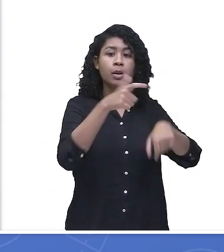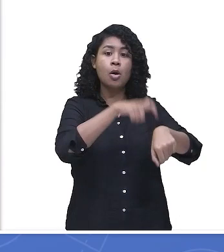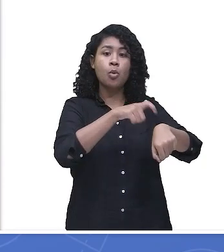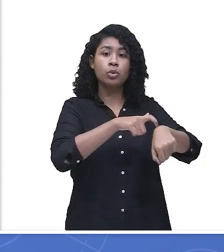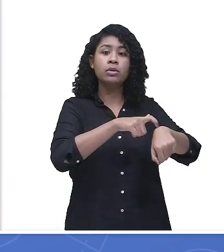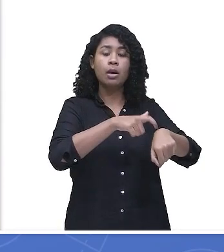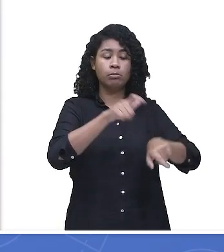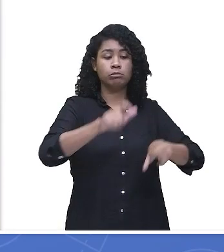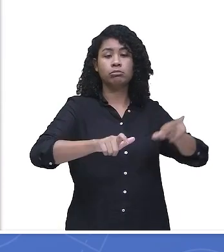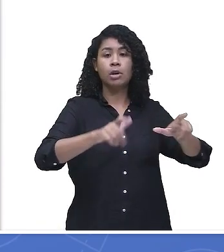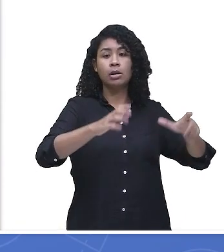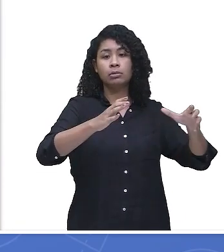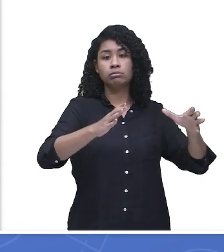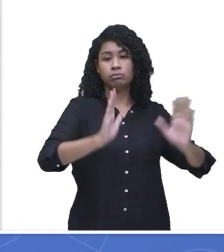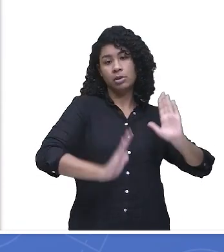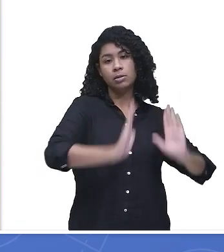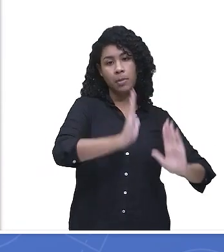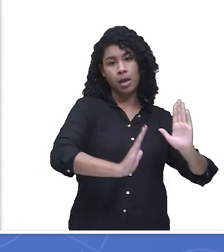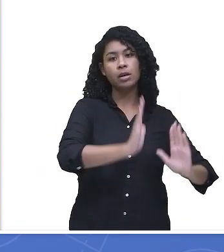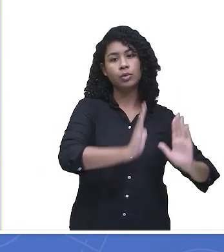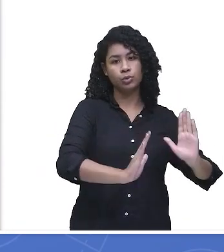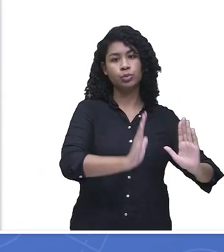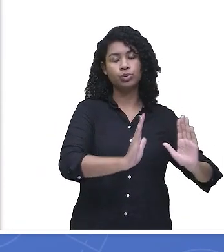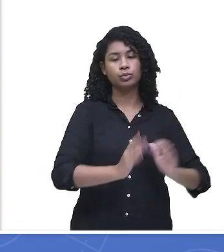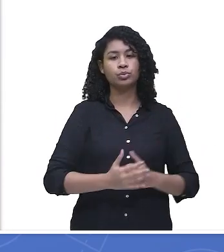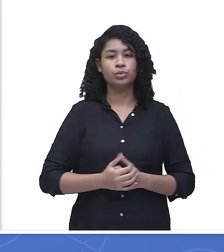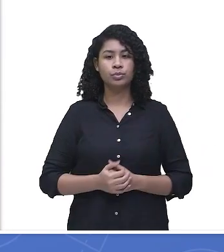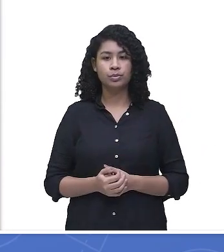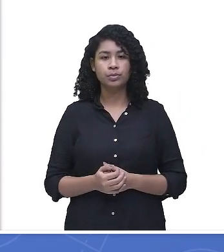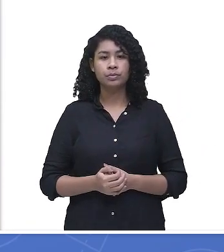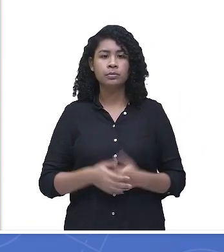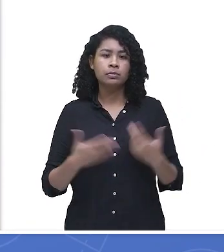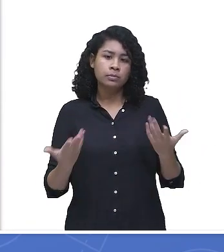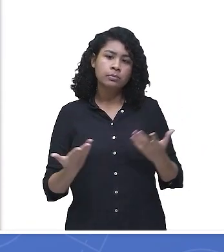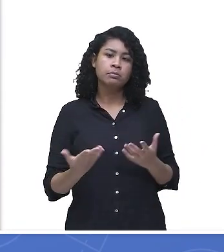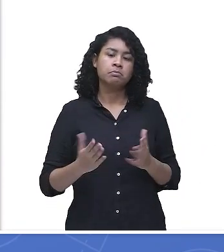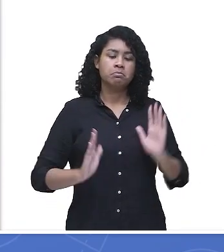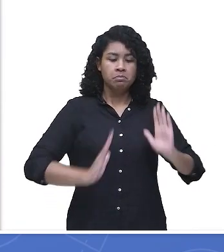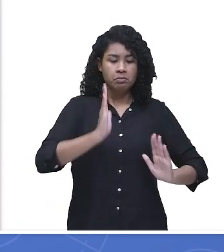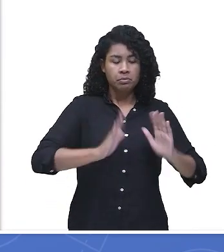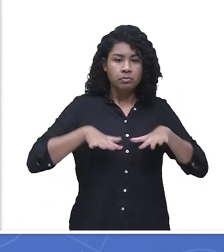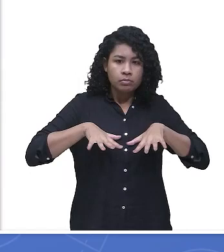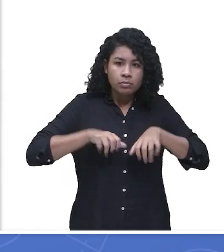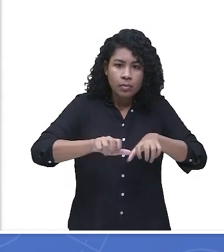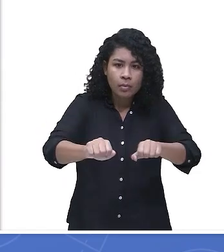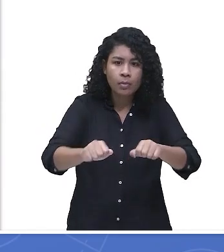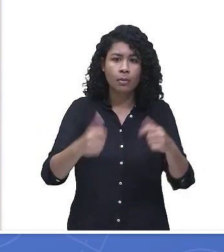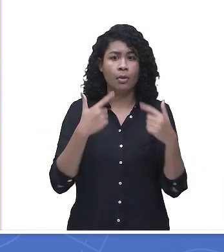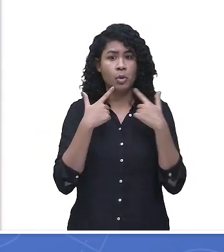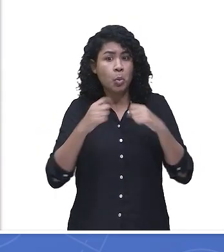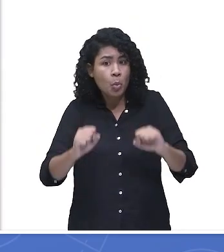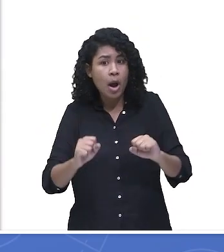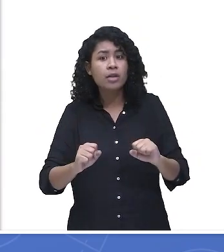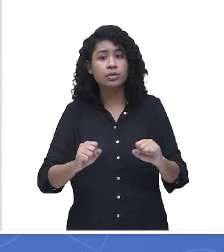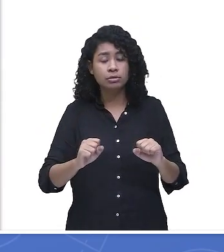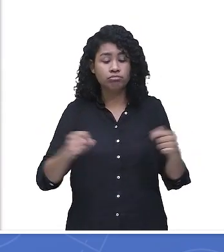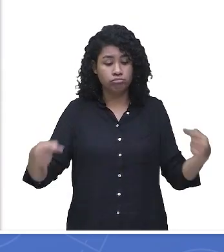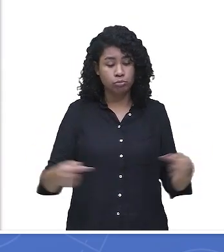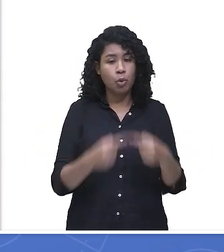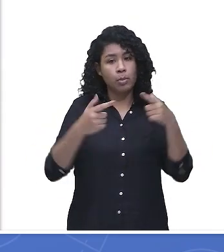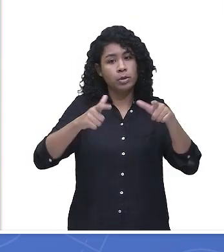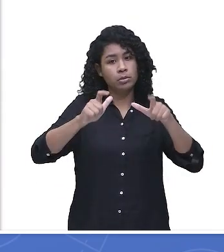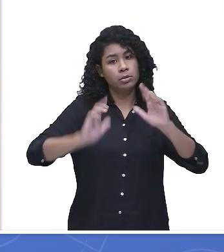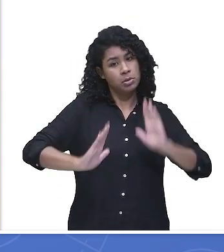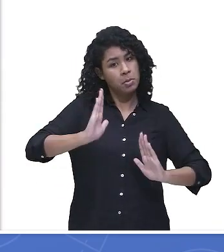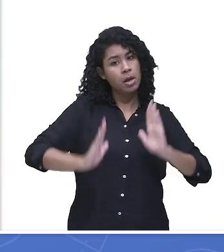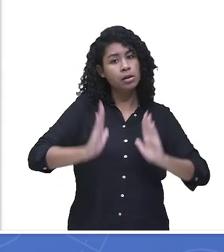língua portuguesa se apresentava lá naquele período. Se é na época da colonização, a linguagem será também de acordo com aquele